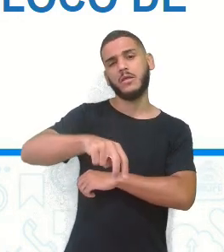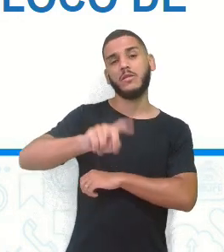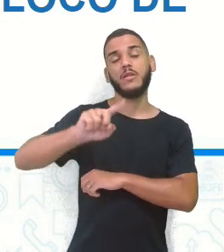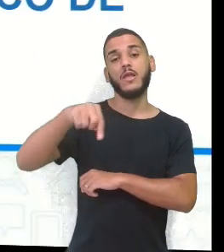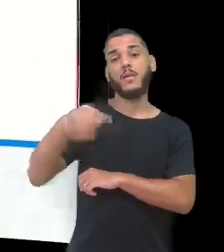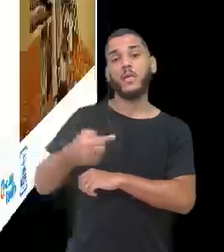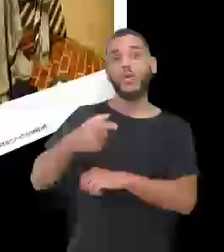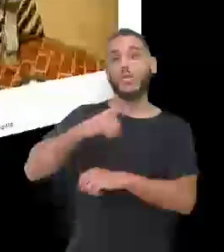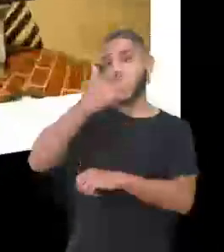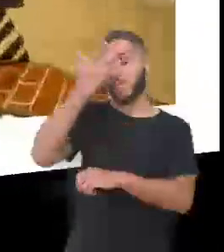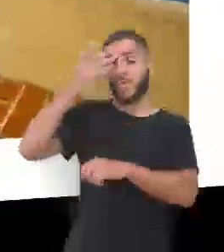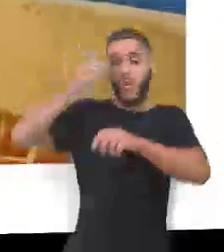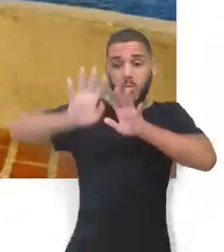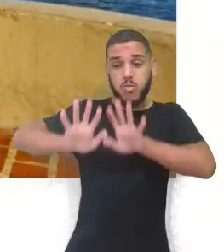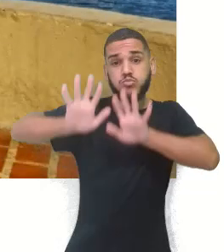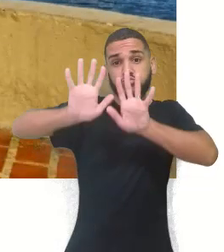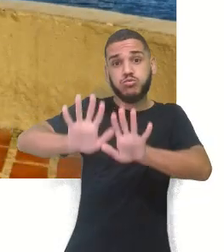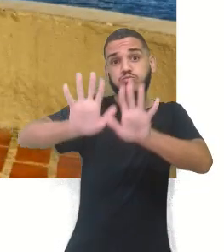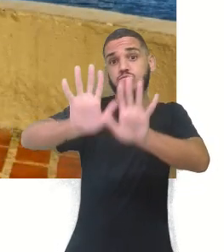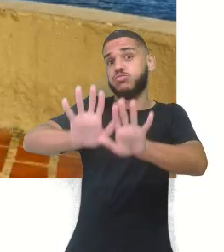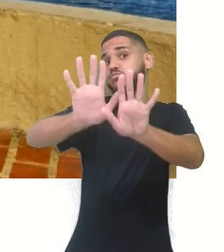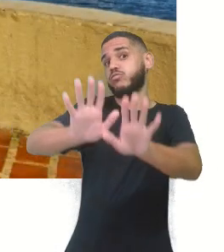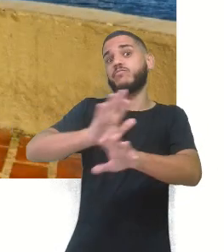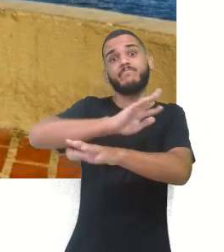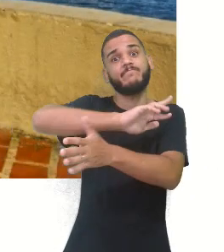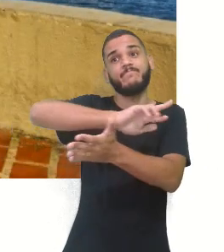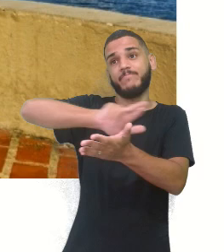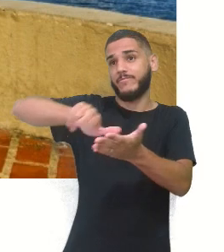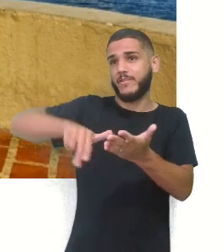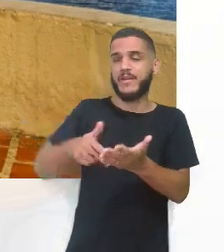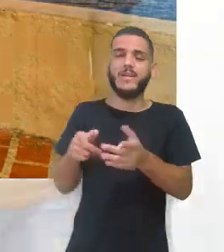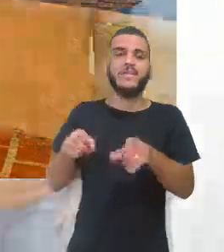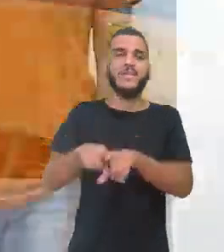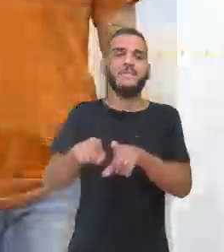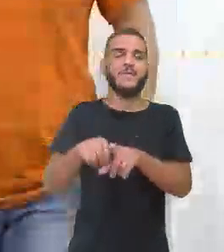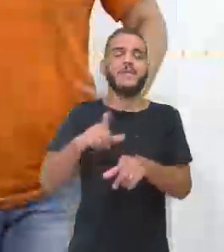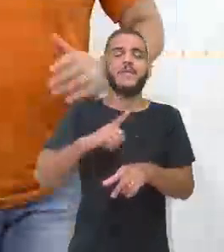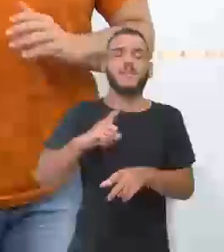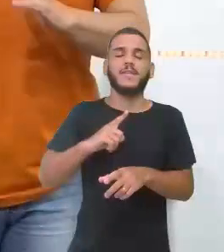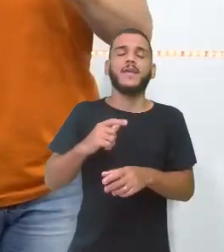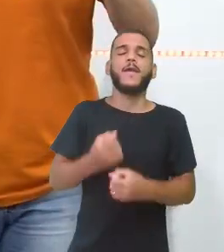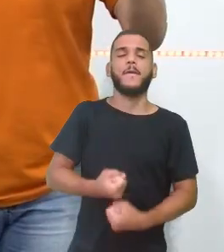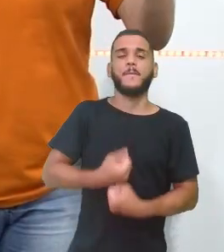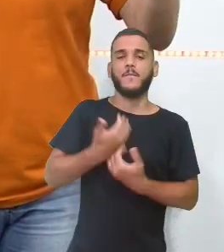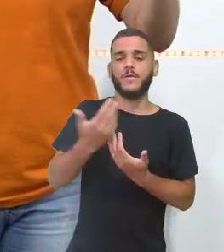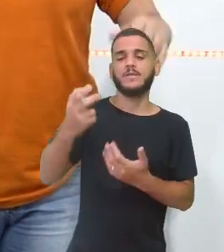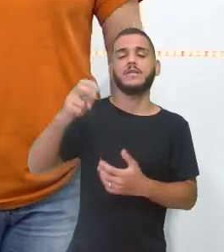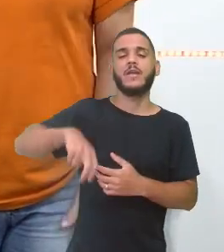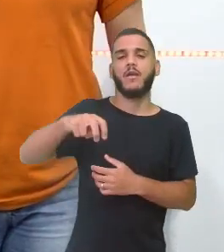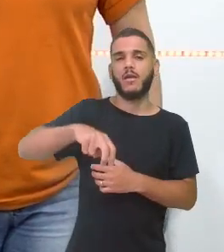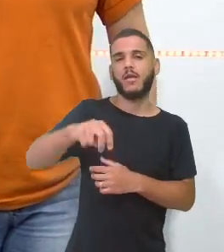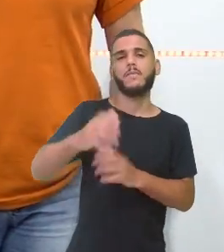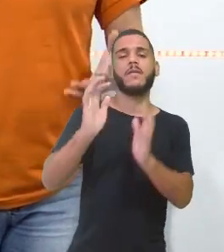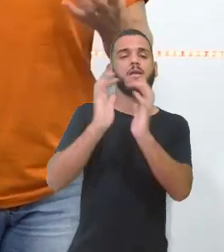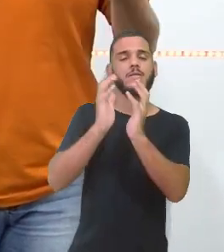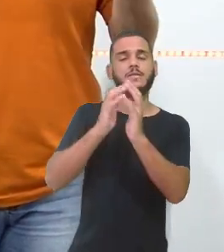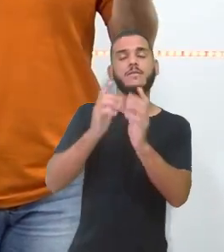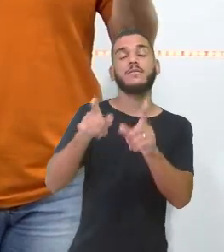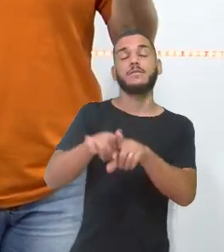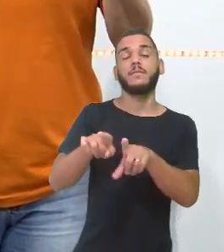repente virou esse monstro maravilhoso. Nós também temos o Circuito da Poesia, se a gente for caminhar por Recife, nós